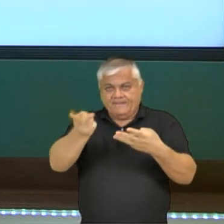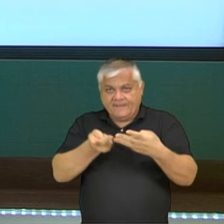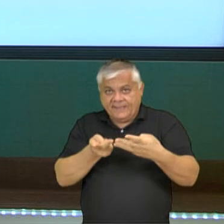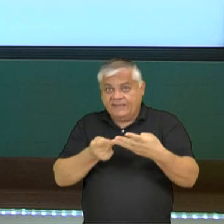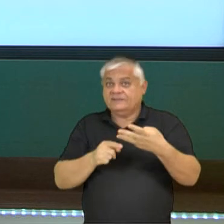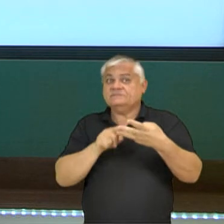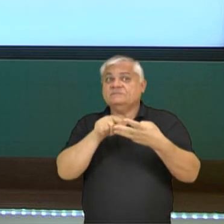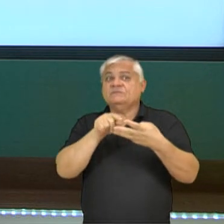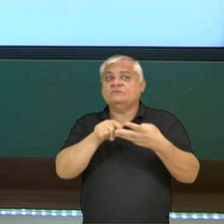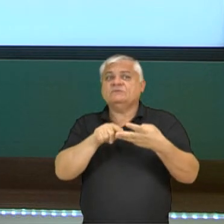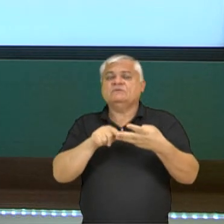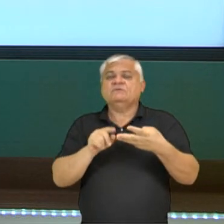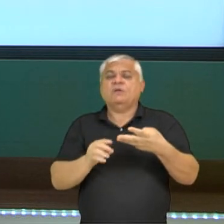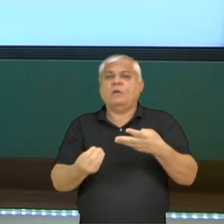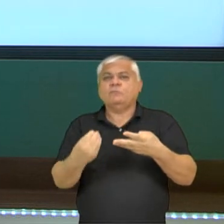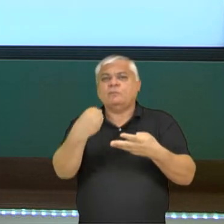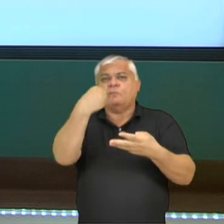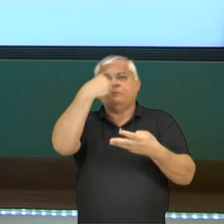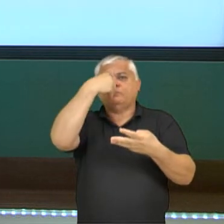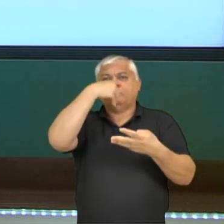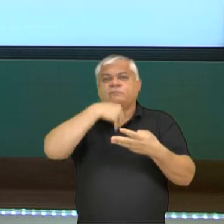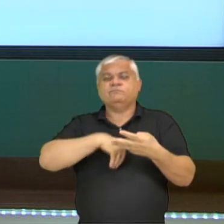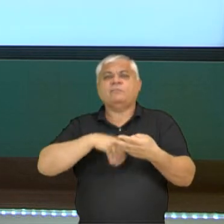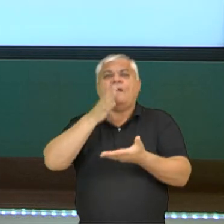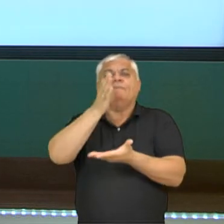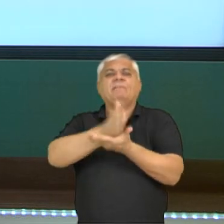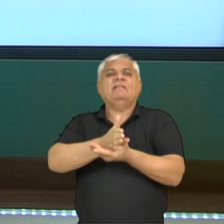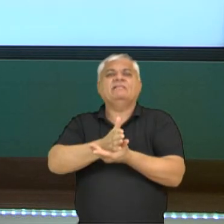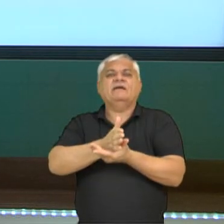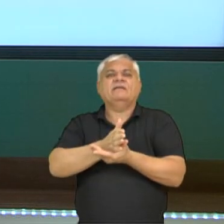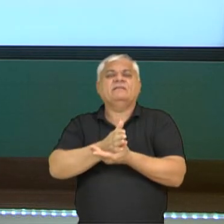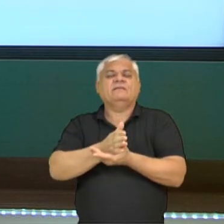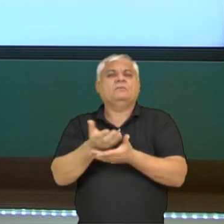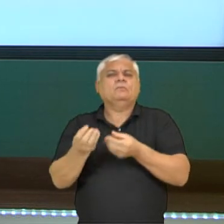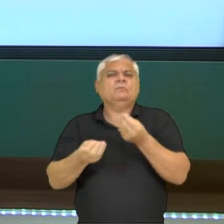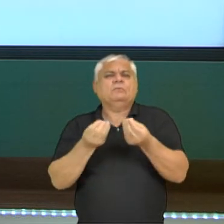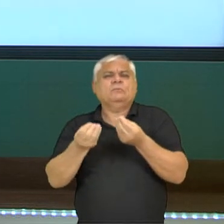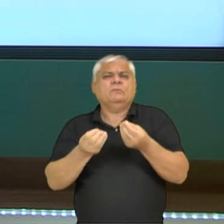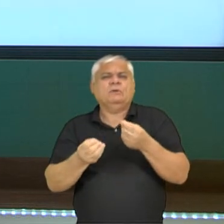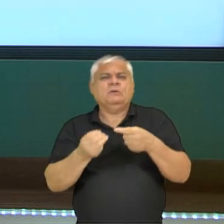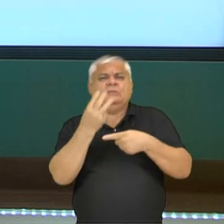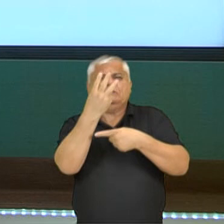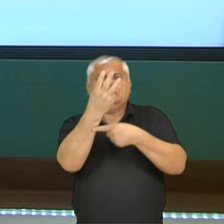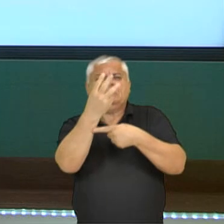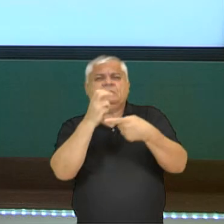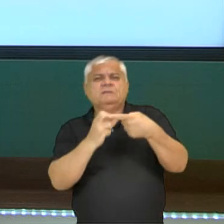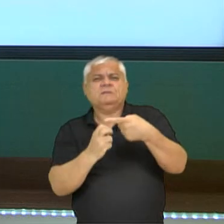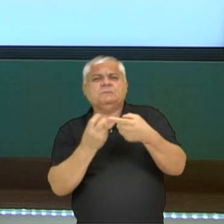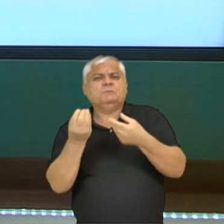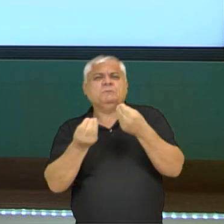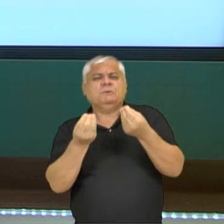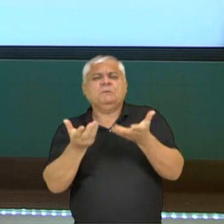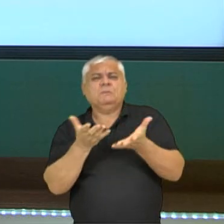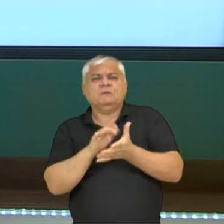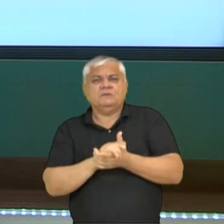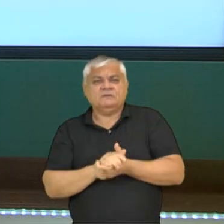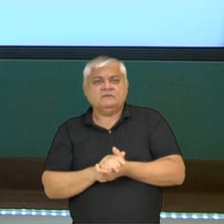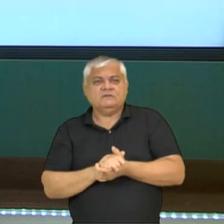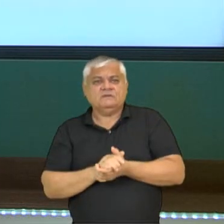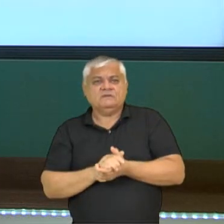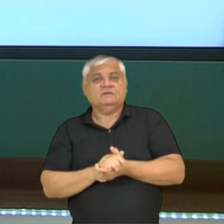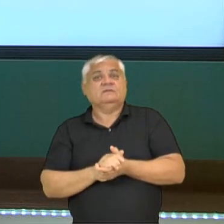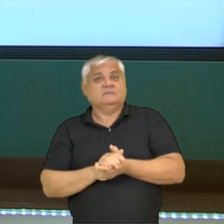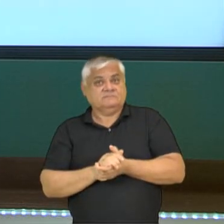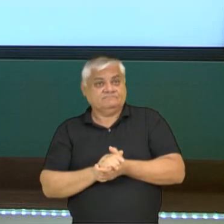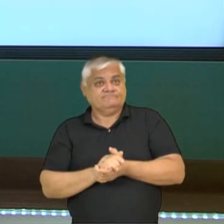né, Joel comeu metade de 3/5. E aí, como poderíamos, então, fazer